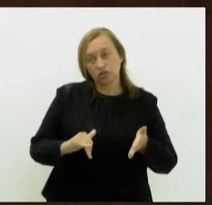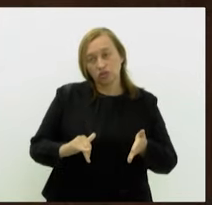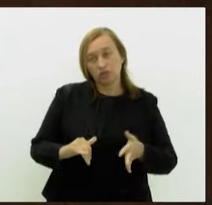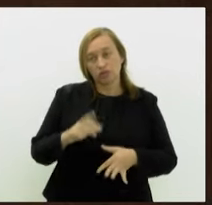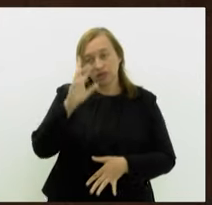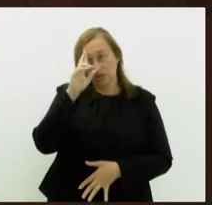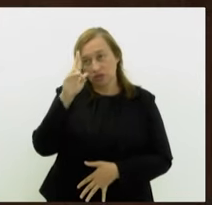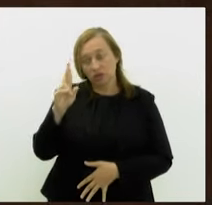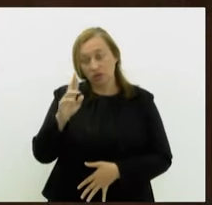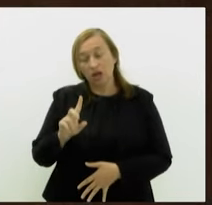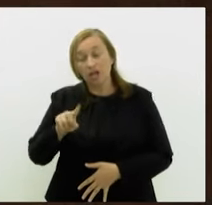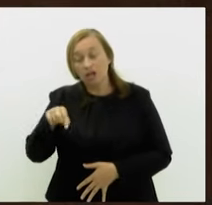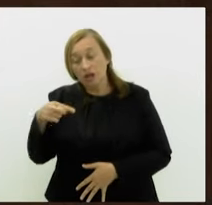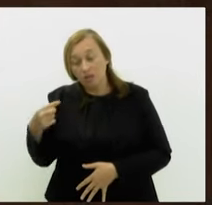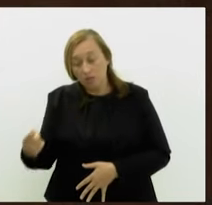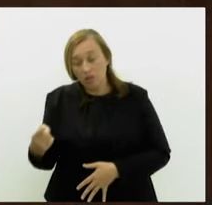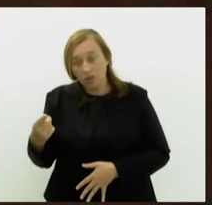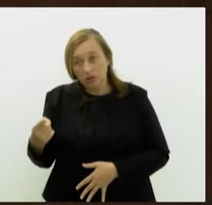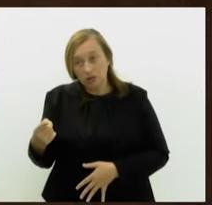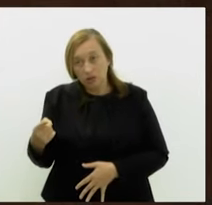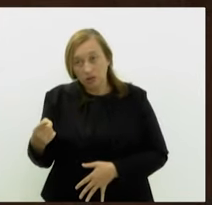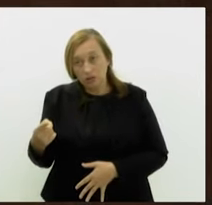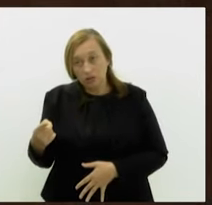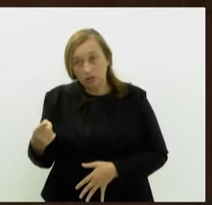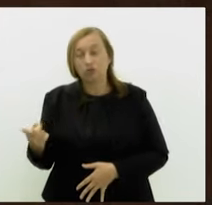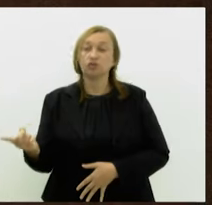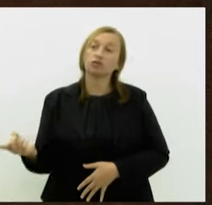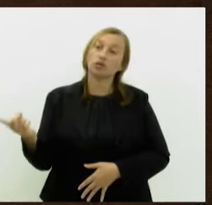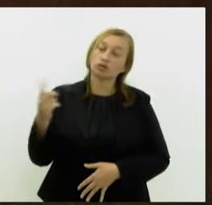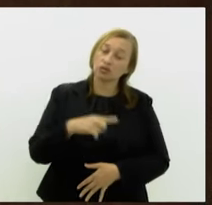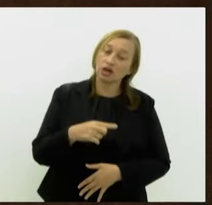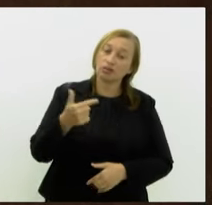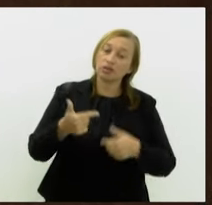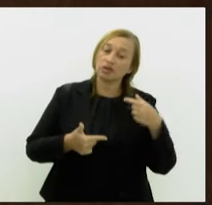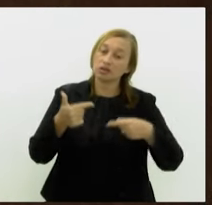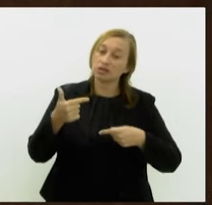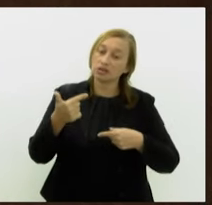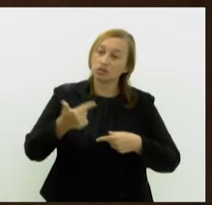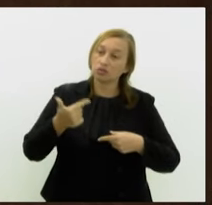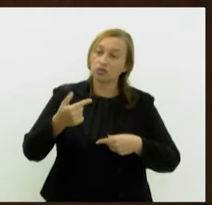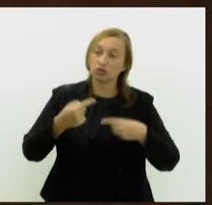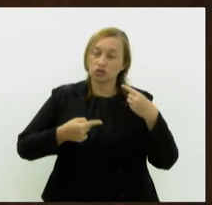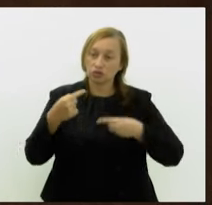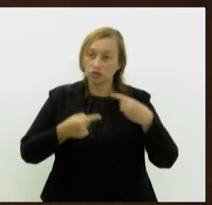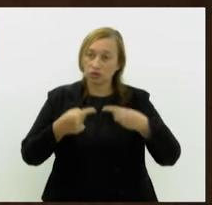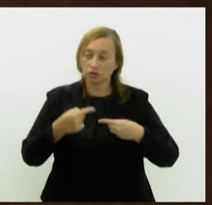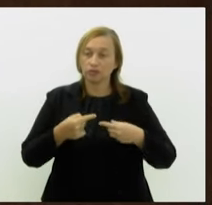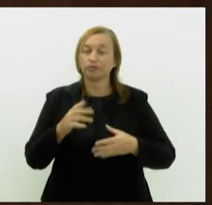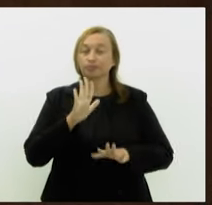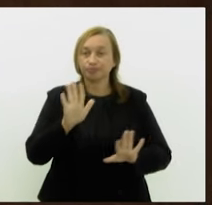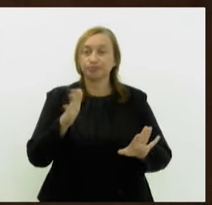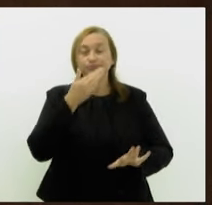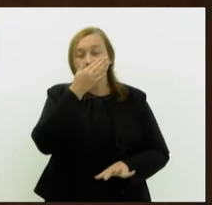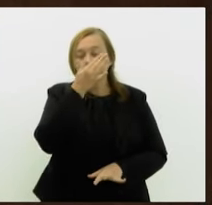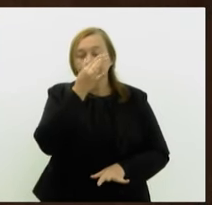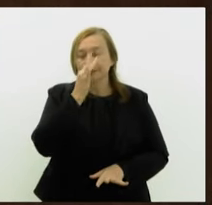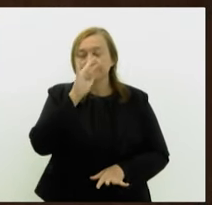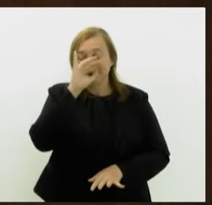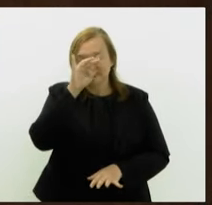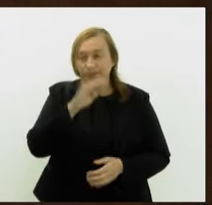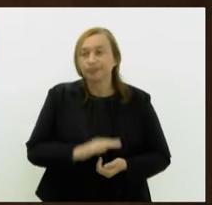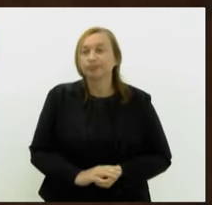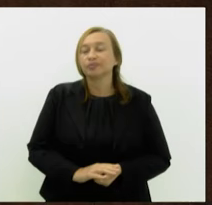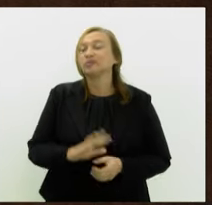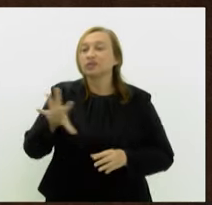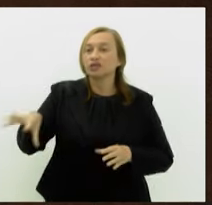fazer depois, aqui, quando vier o parecer, né? For dado o parecer.